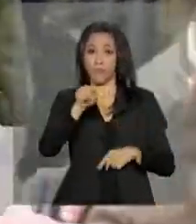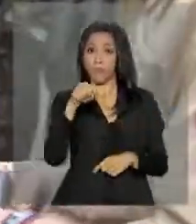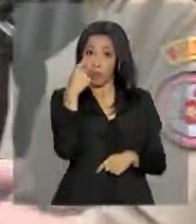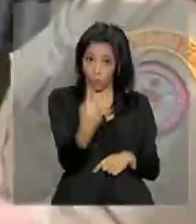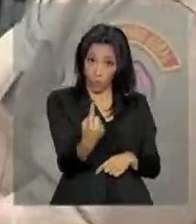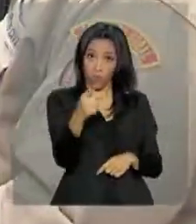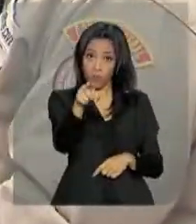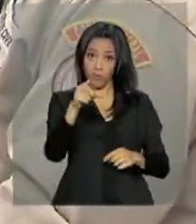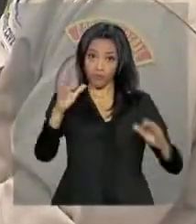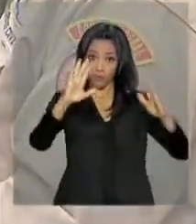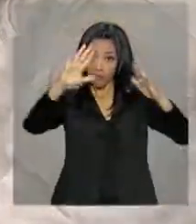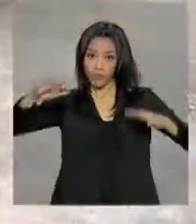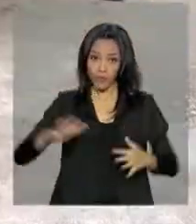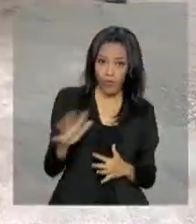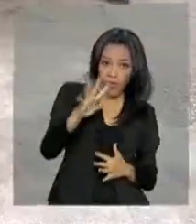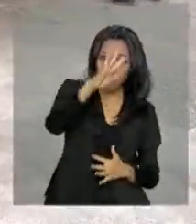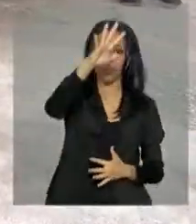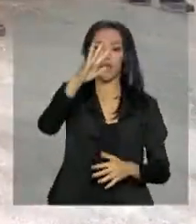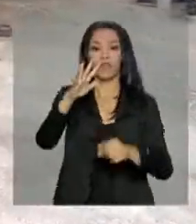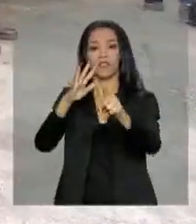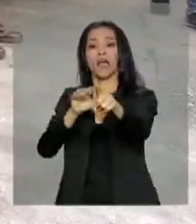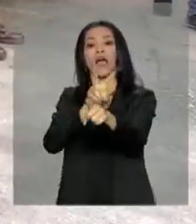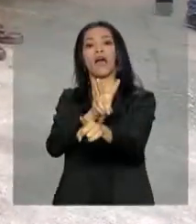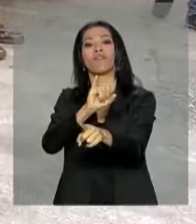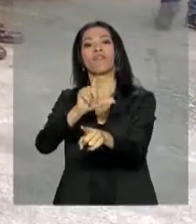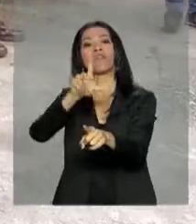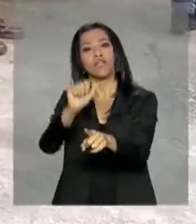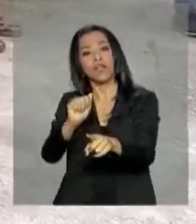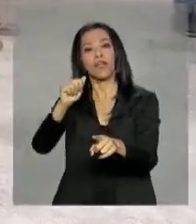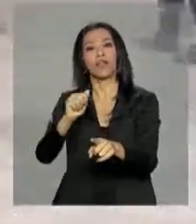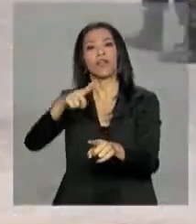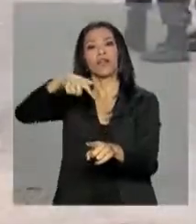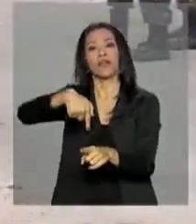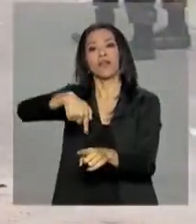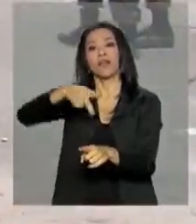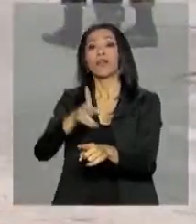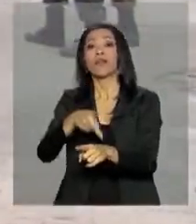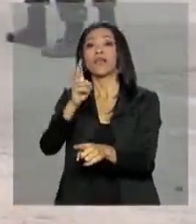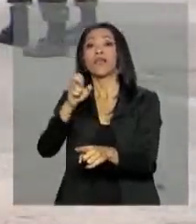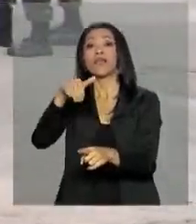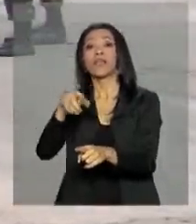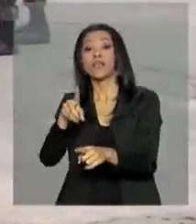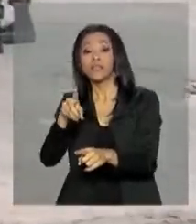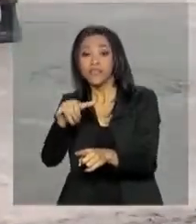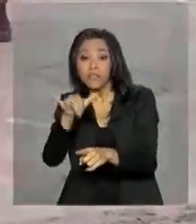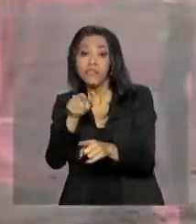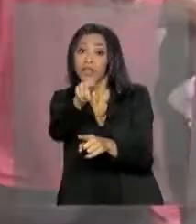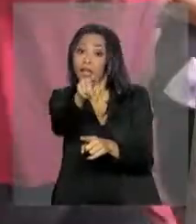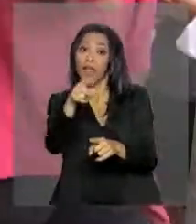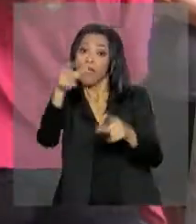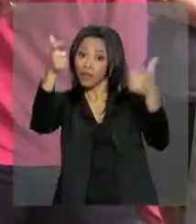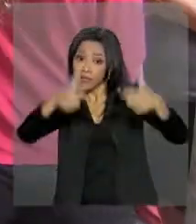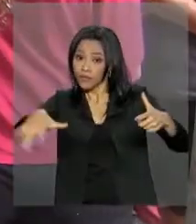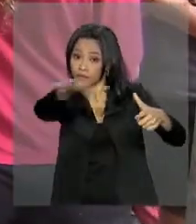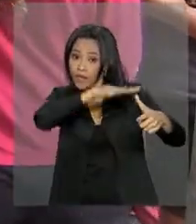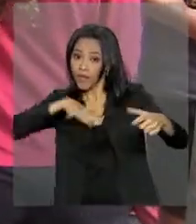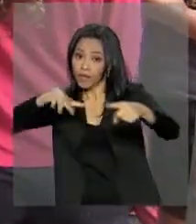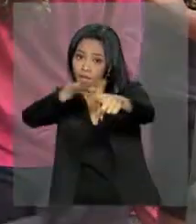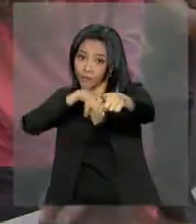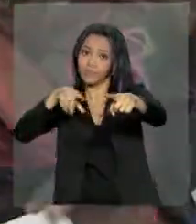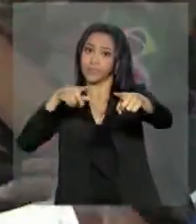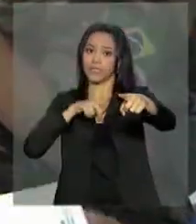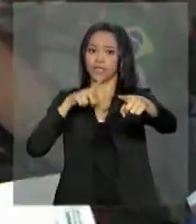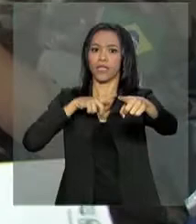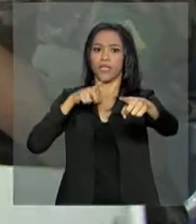receber operações da intervenção federal foi a Vila Kennedy, na zona oeste do Rio. Além da atuação das forças de segurança, a região também